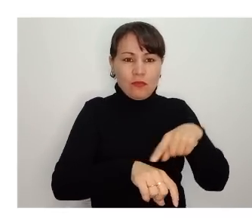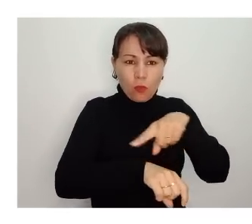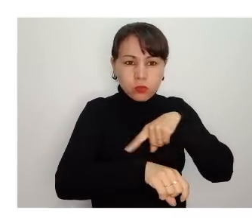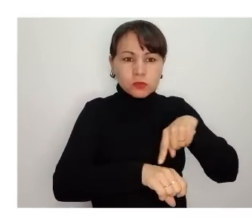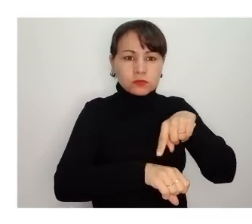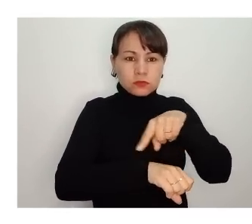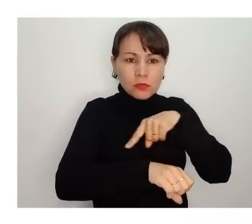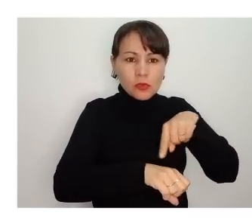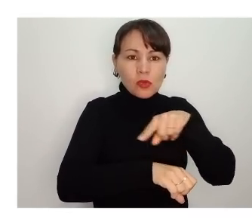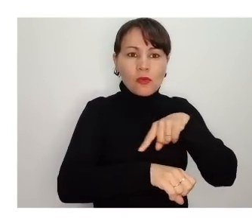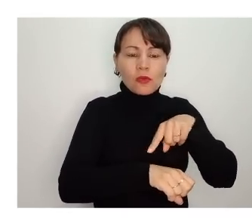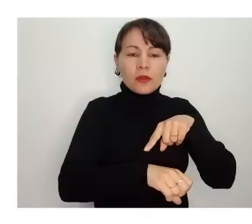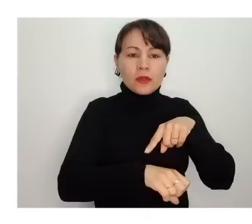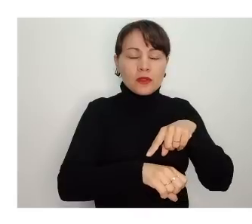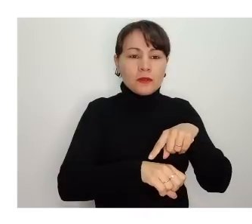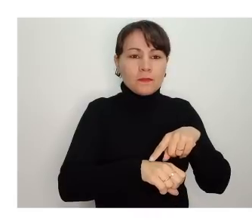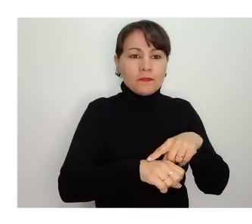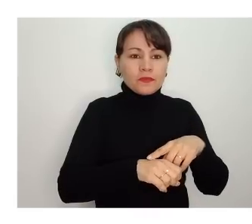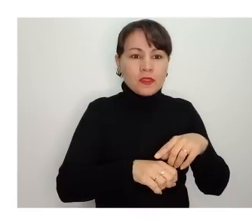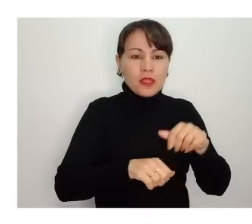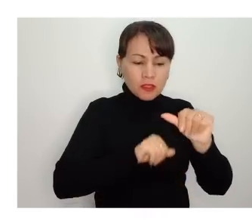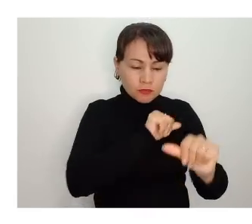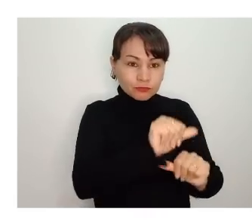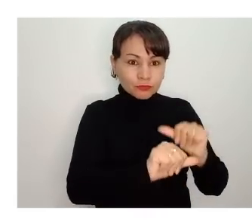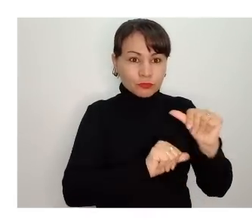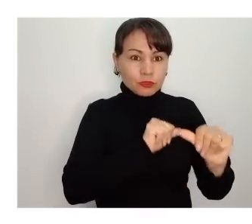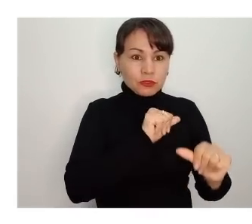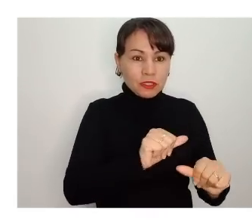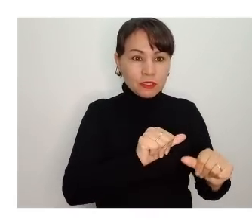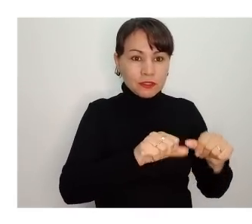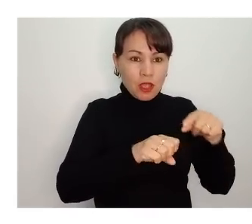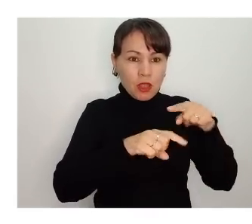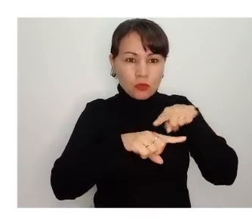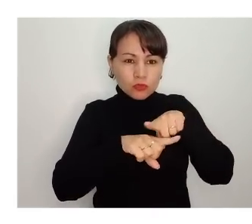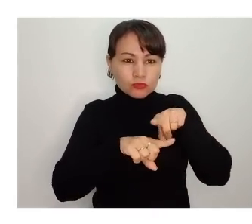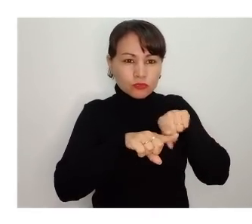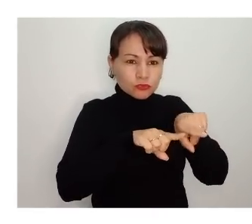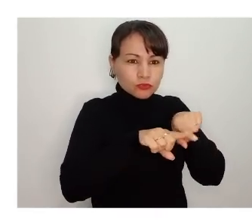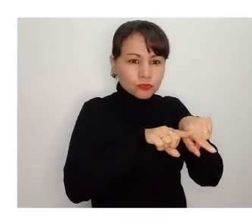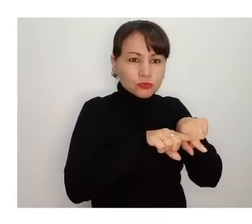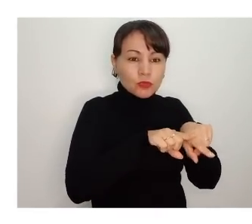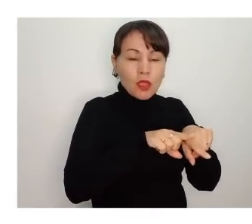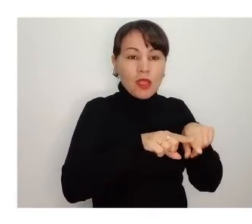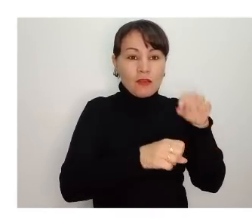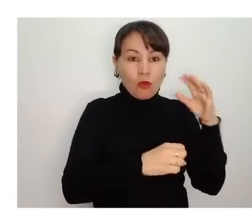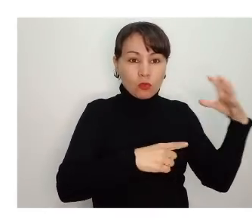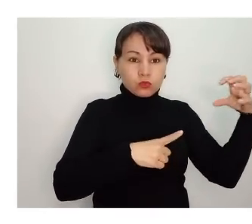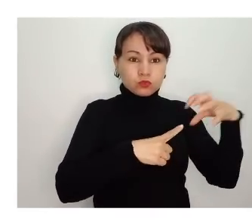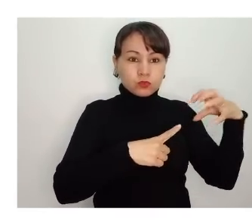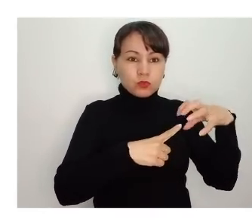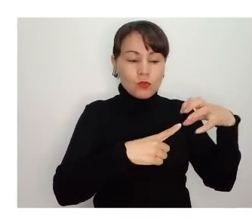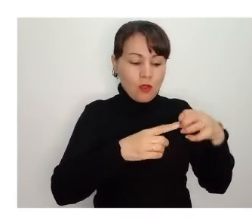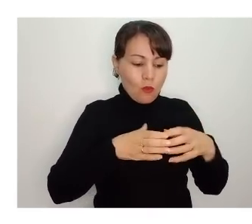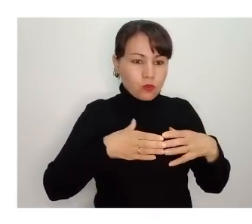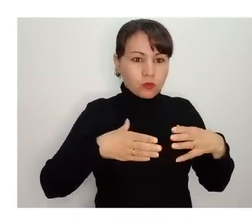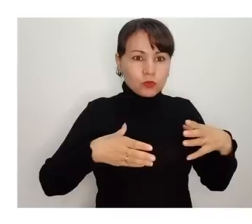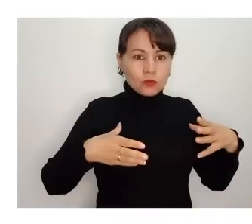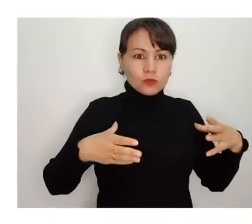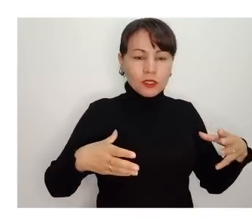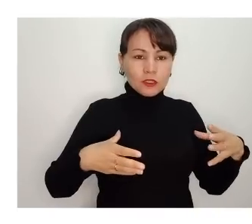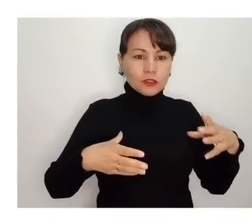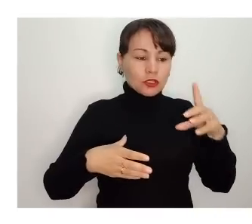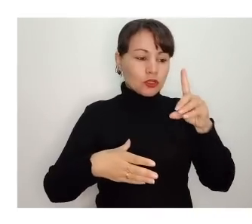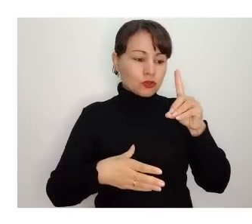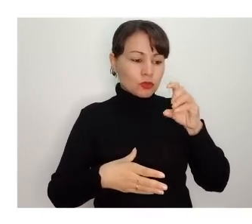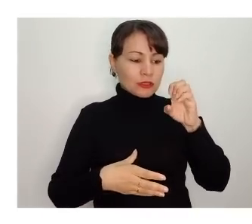horas. E essas mudanças nesses espinhos dendríticos é que vão influenciar o crescimento